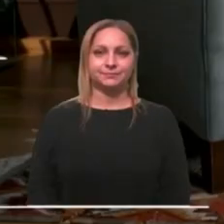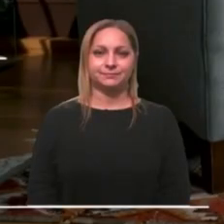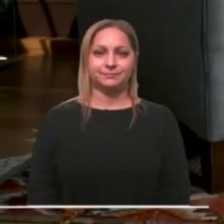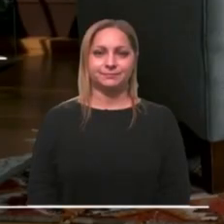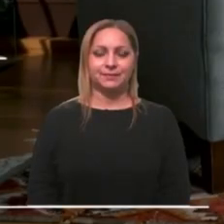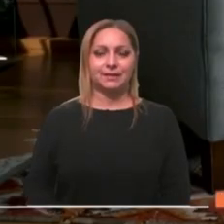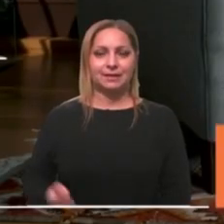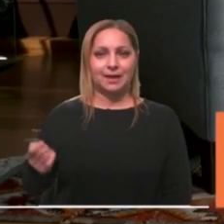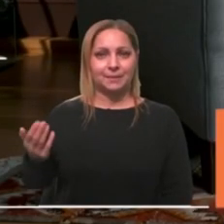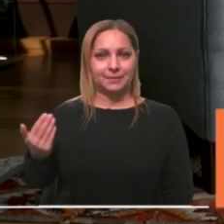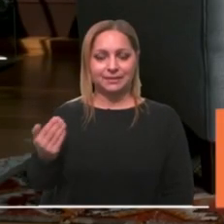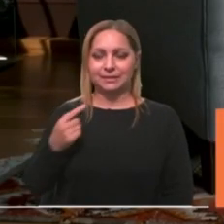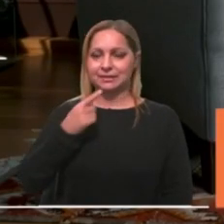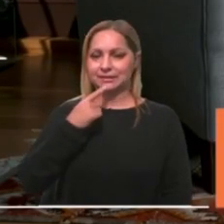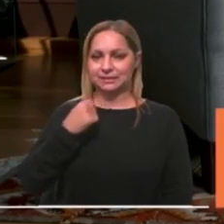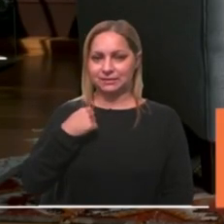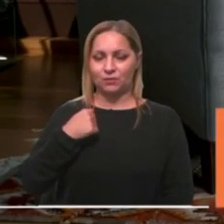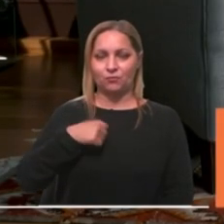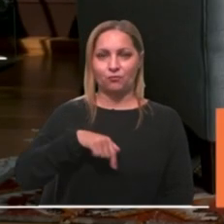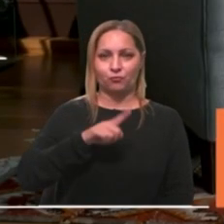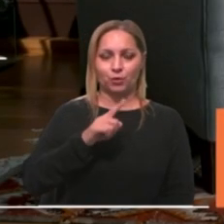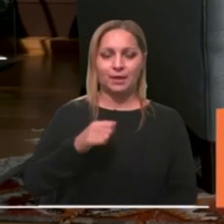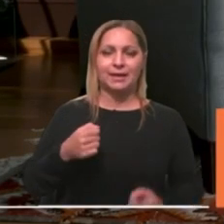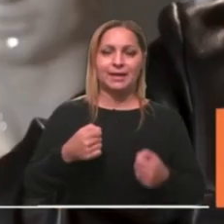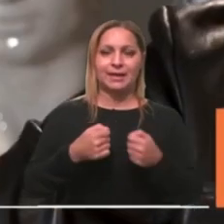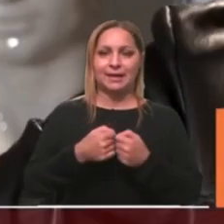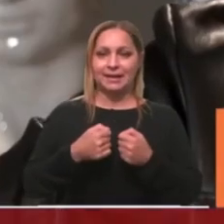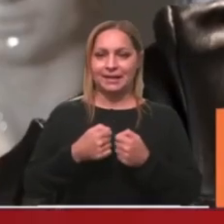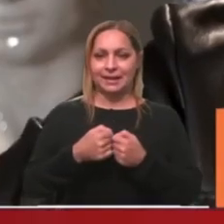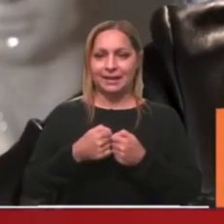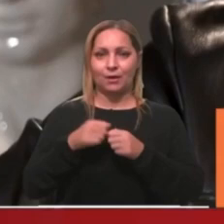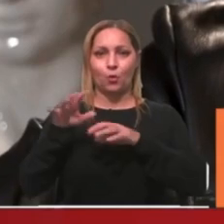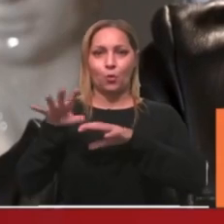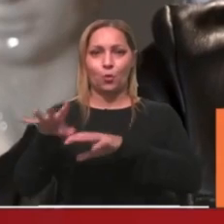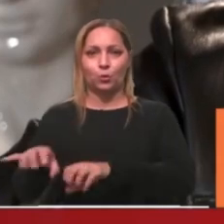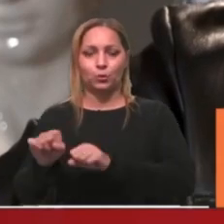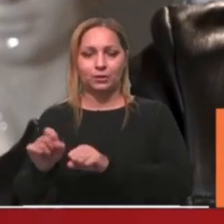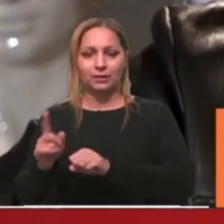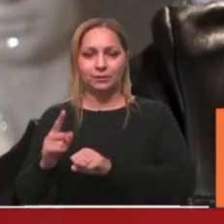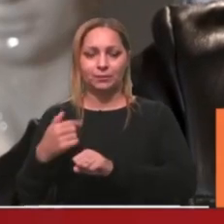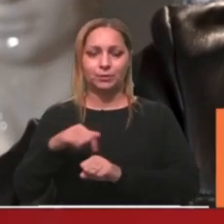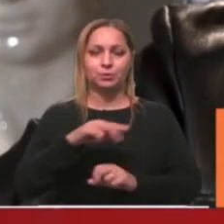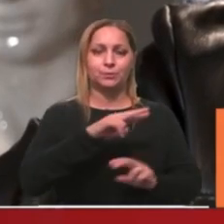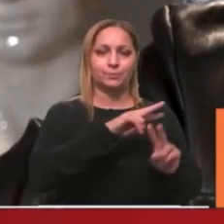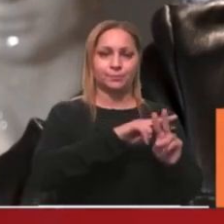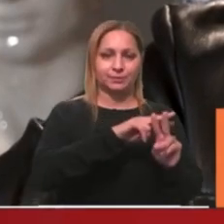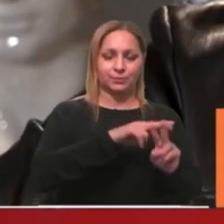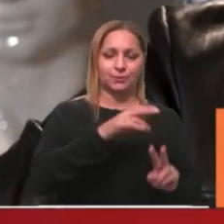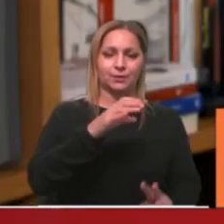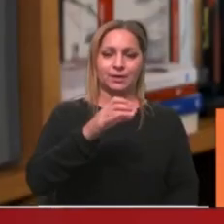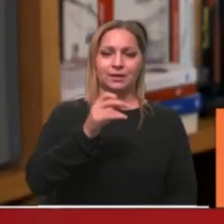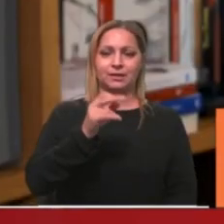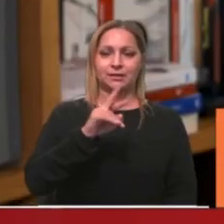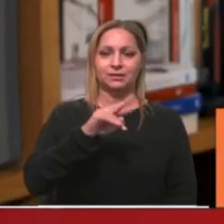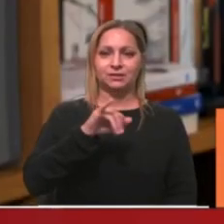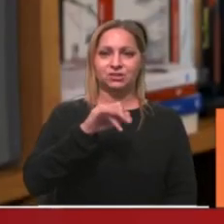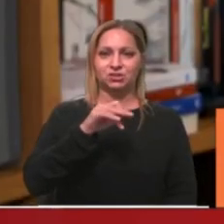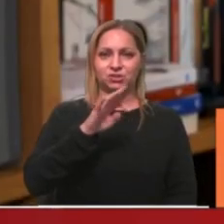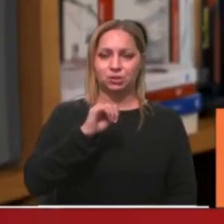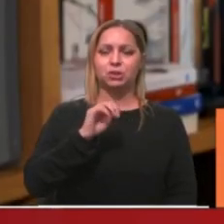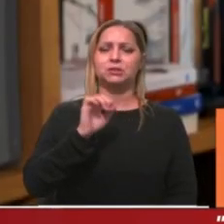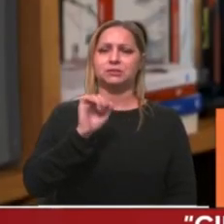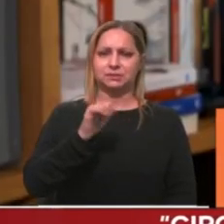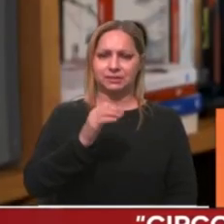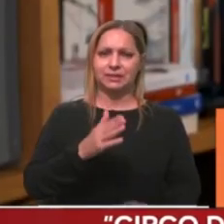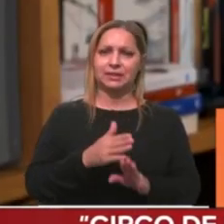há pouco dizia-me que não foi parar à guerra Colonial mas ainda foi parar à prisão de Caxias ah ISO foi antes do 25 de Abril exatamente